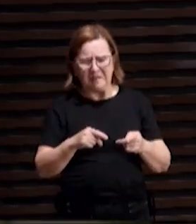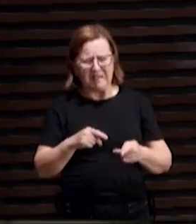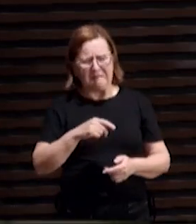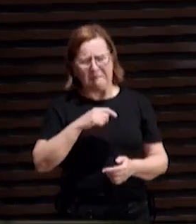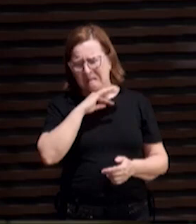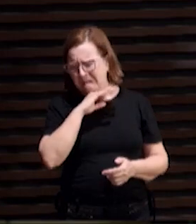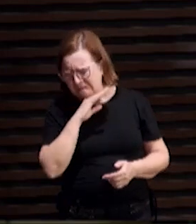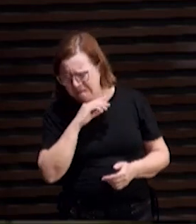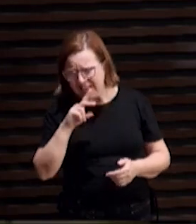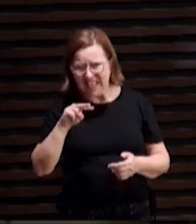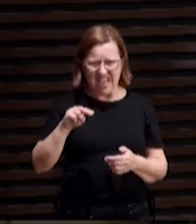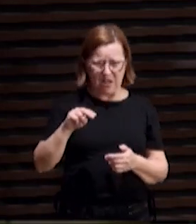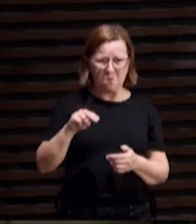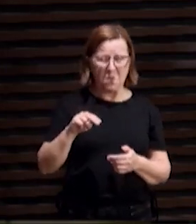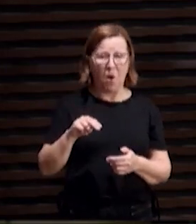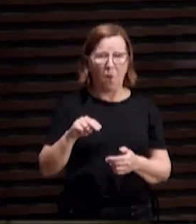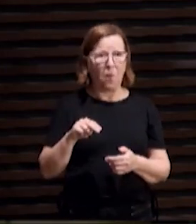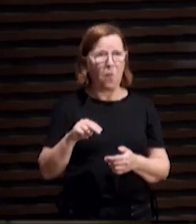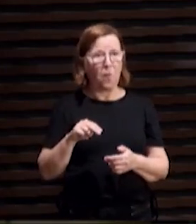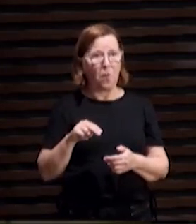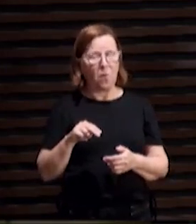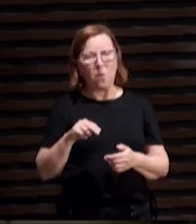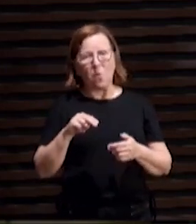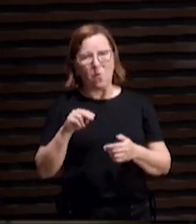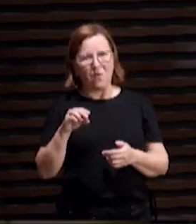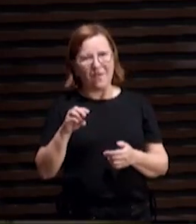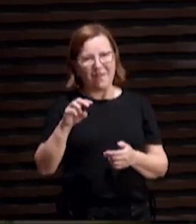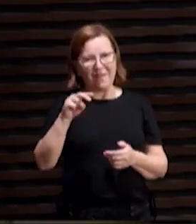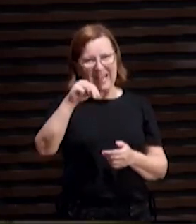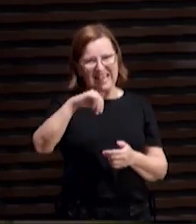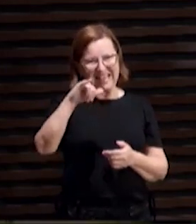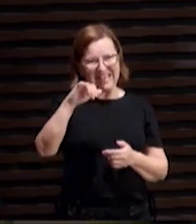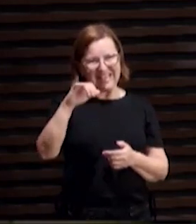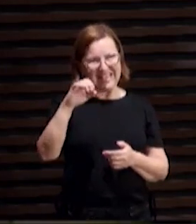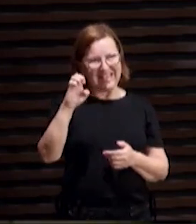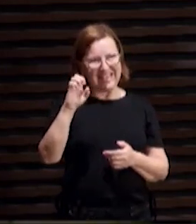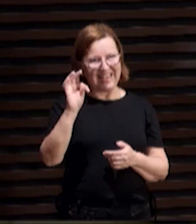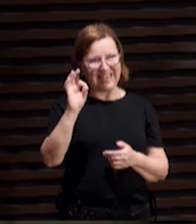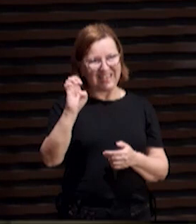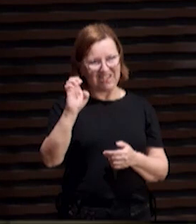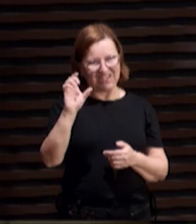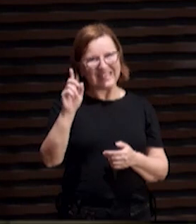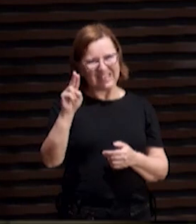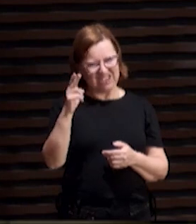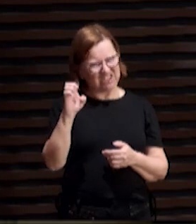Nietzsche, como Hitler, como Glênio, como Lula, como todos os bandidos deste mundo.